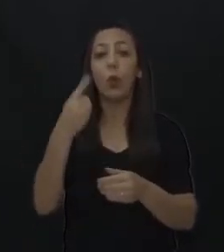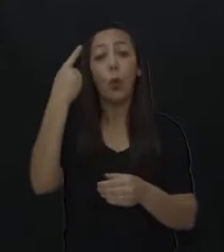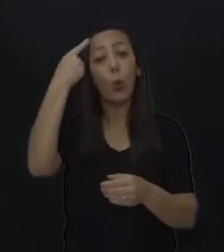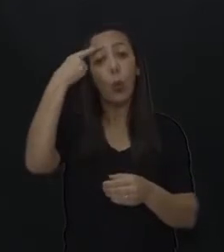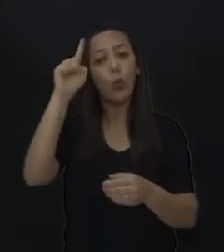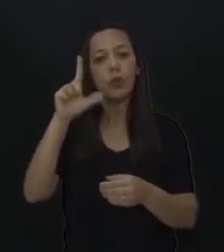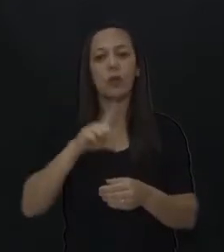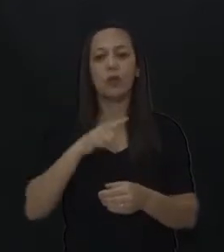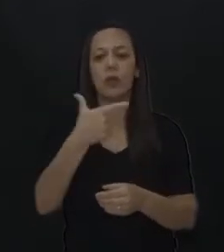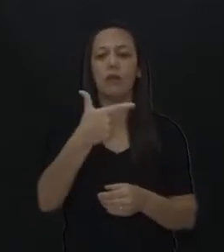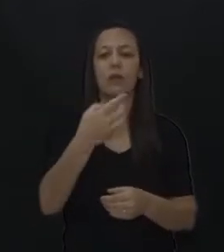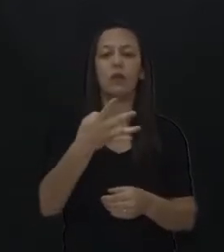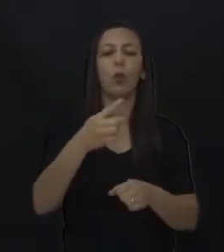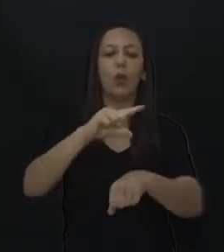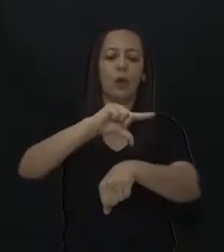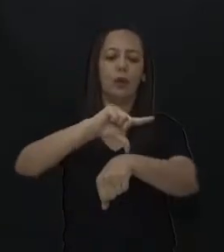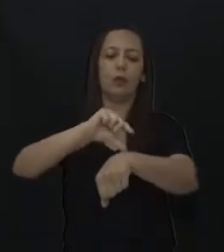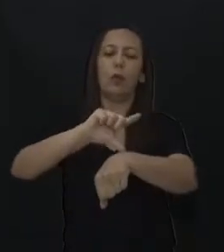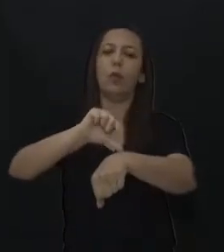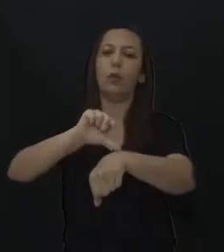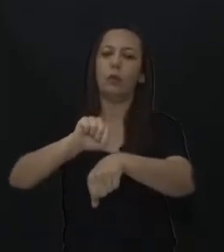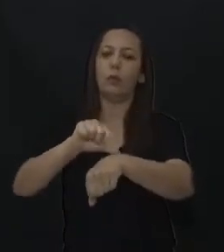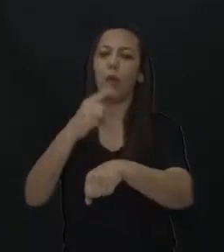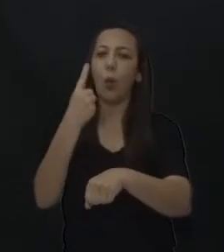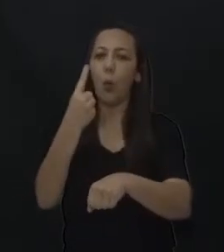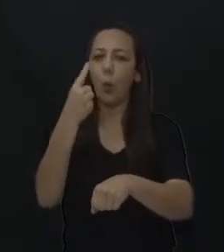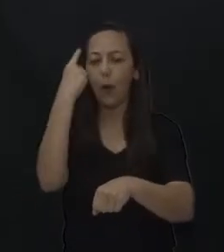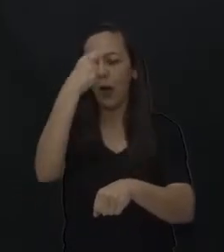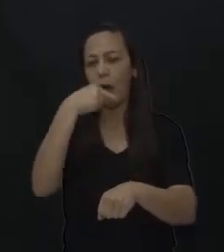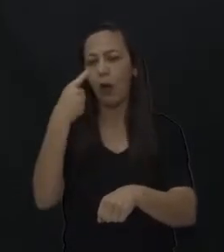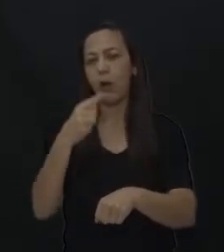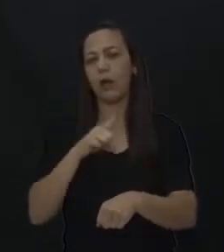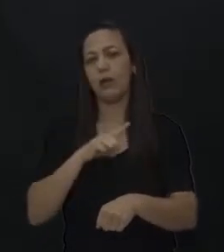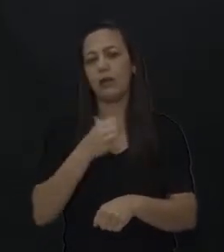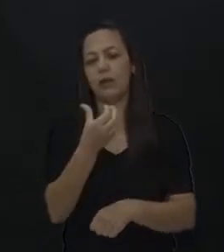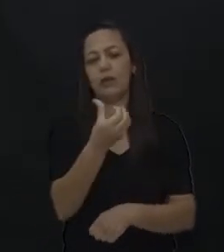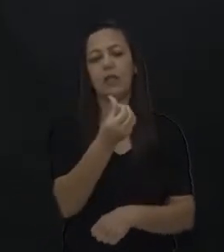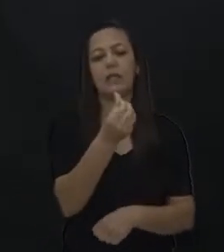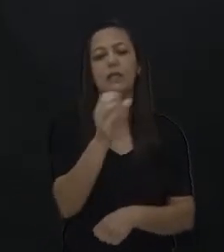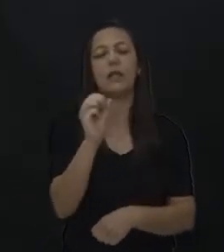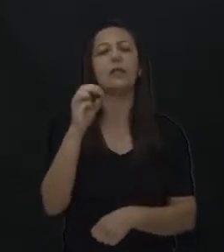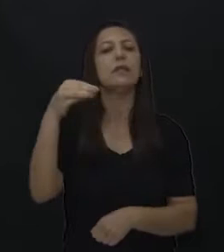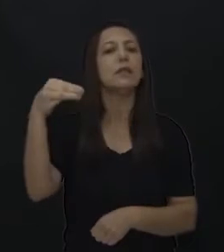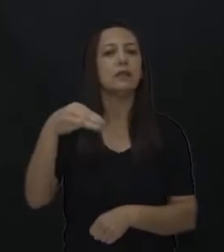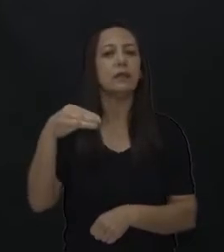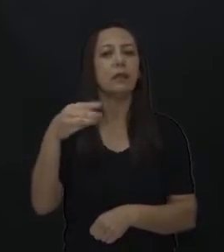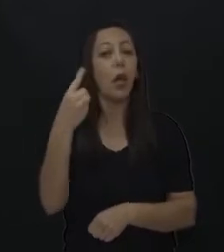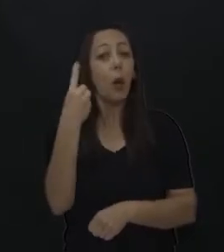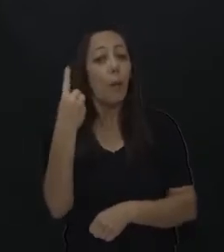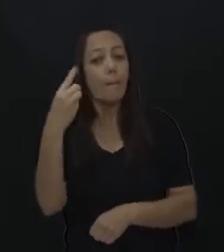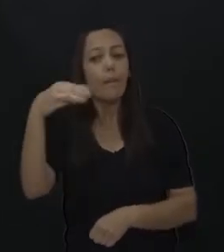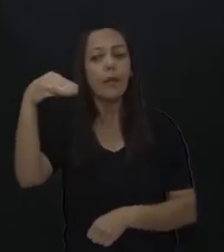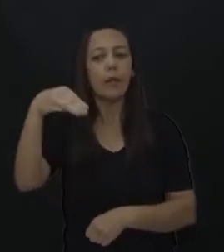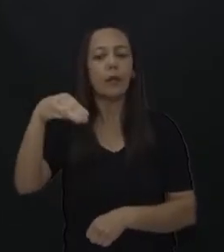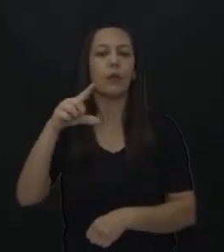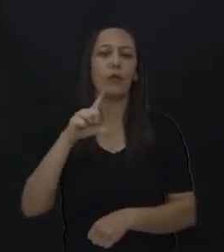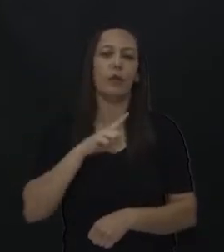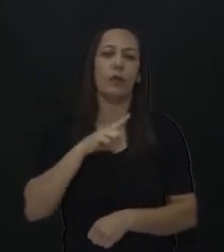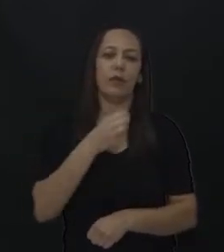dia possui 24 horas. Uma hora possui 60 minutos. Um minuto